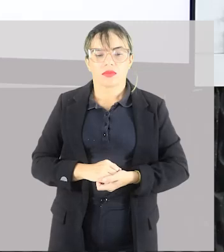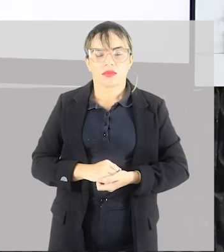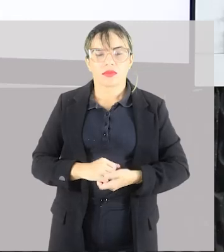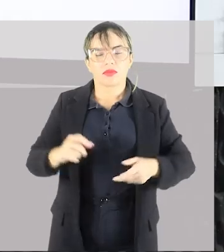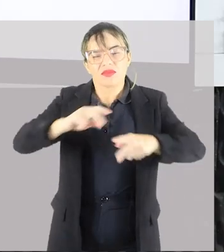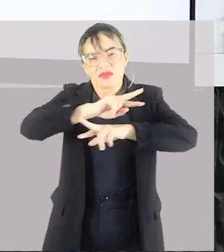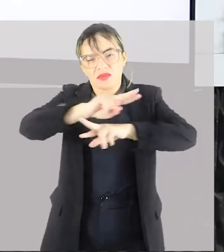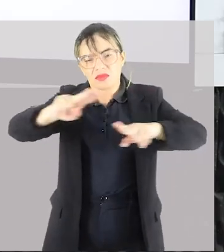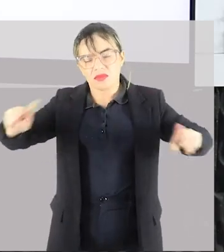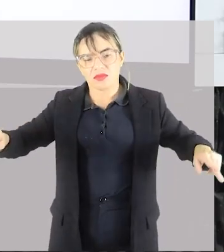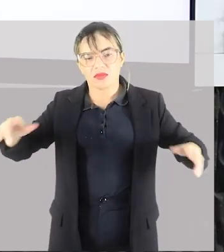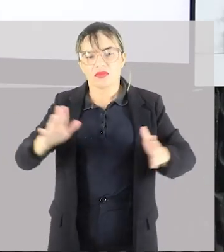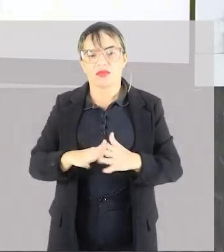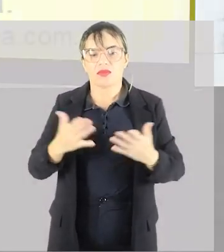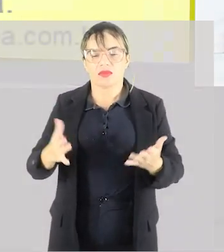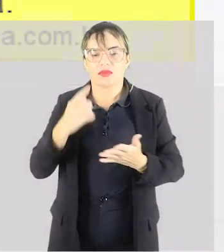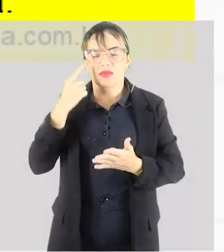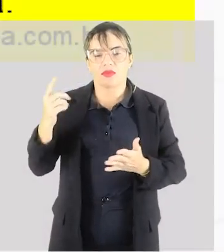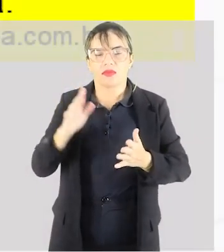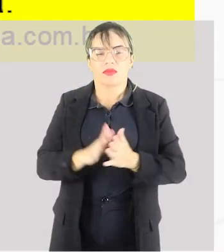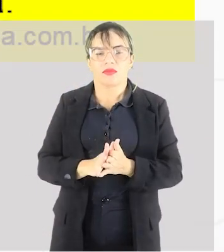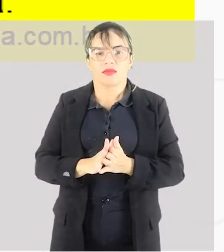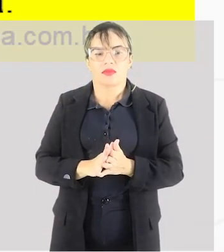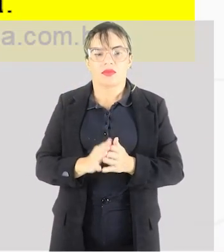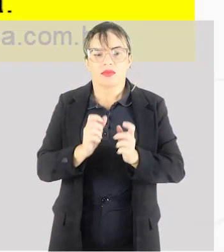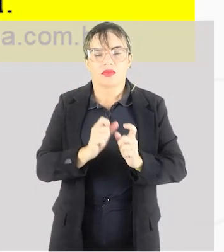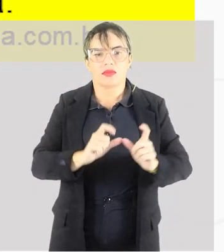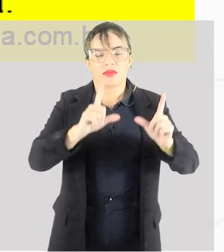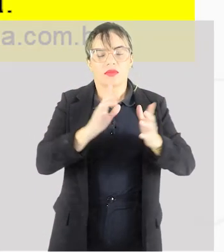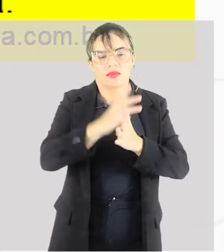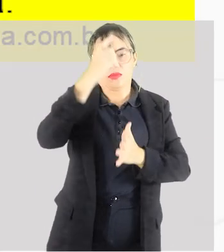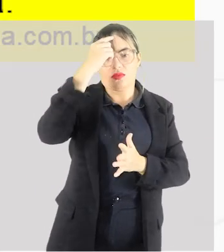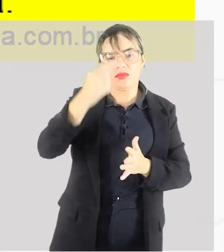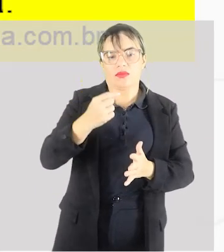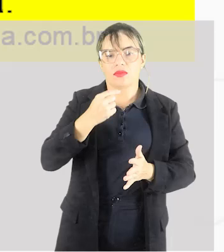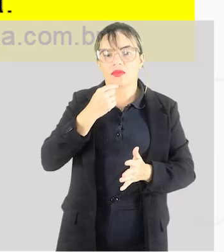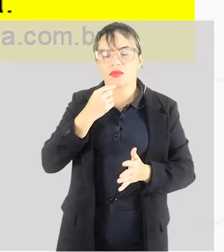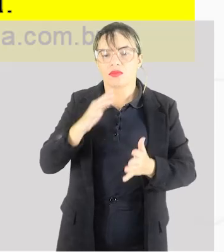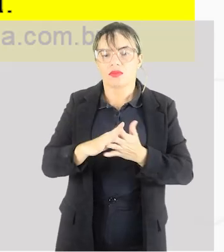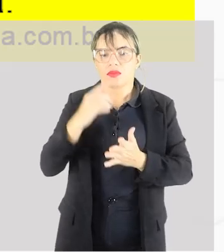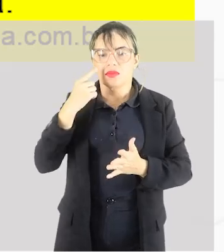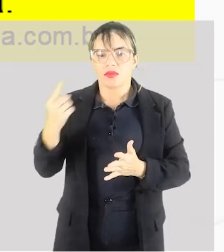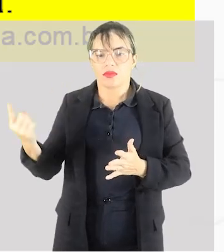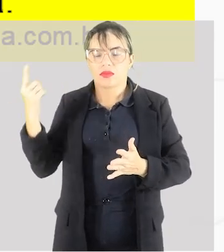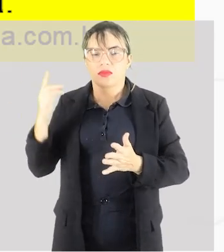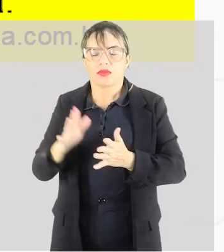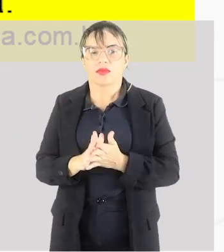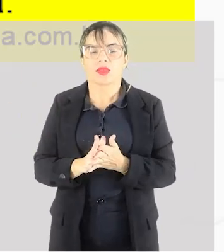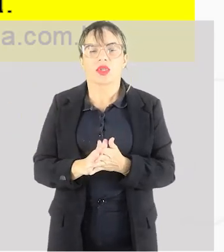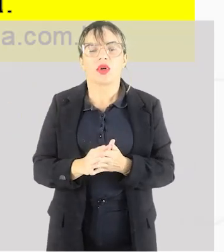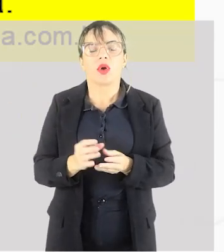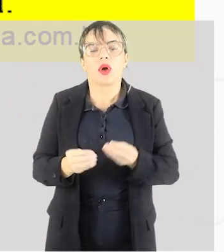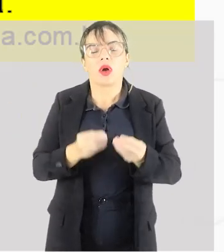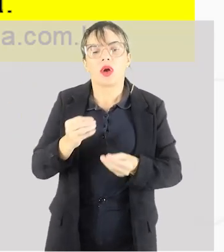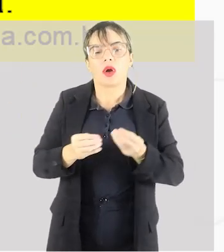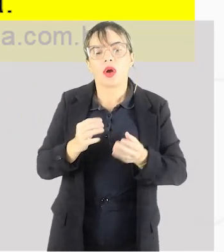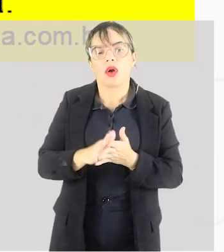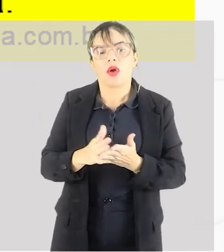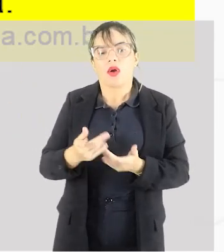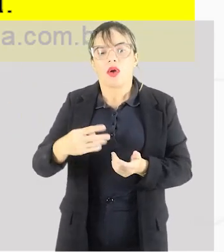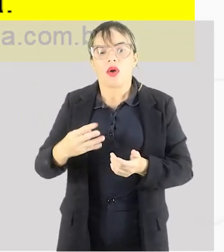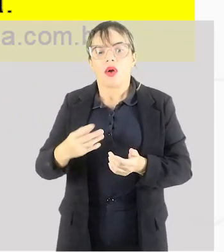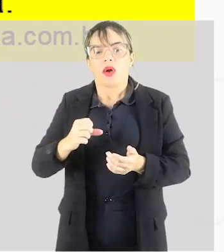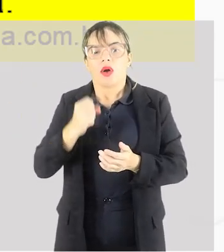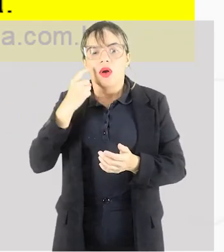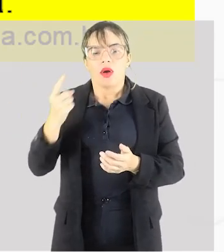uma variação enorme. Mas eu separei os gêmeos, que eu acho maravilhoso o trabalho deles, Gustavo e Otávio Pandolfo,